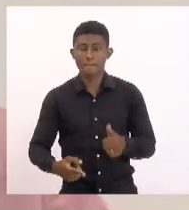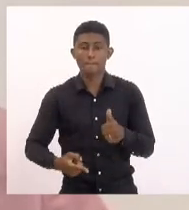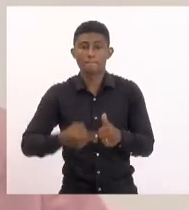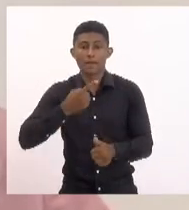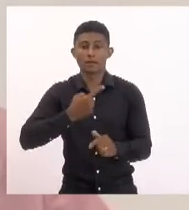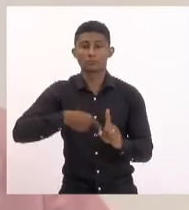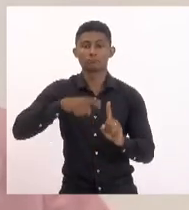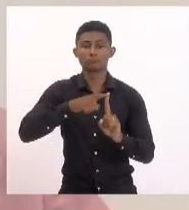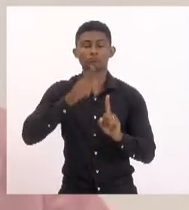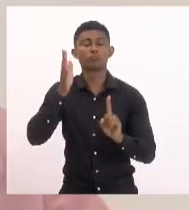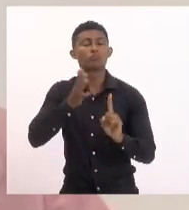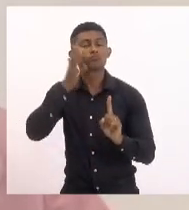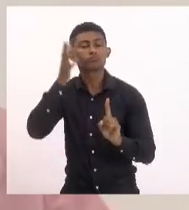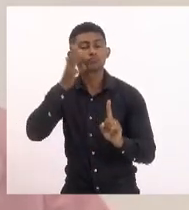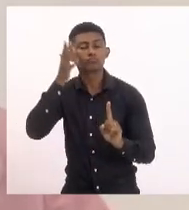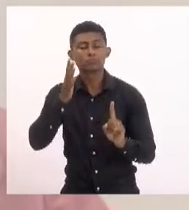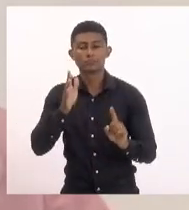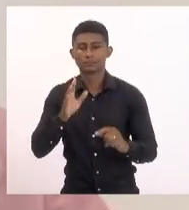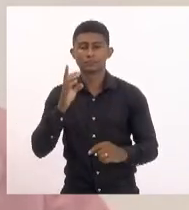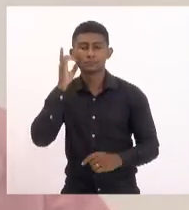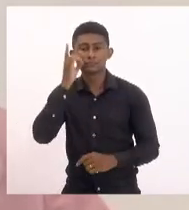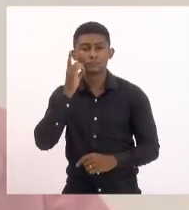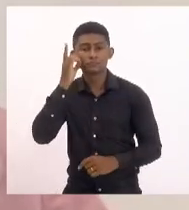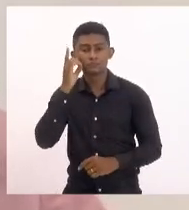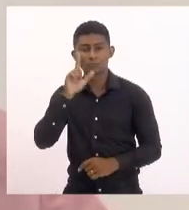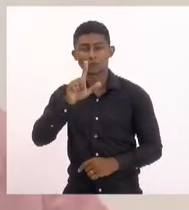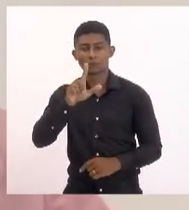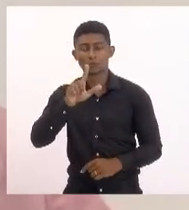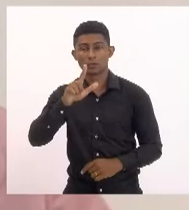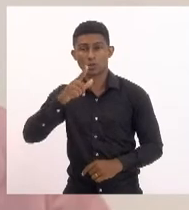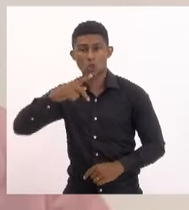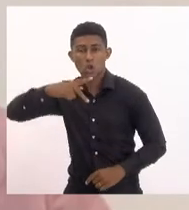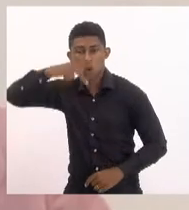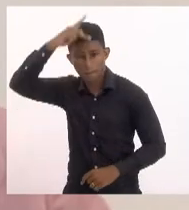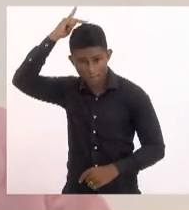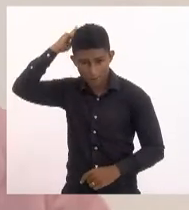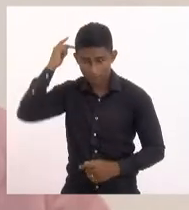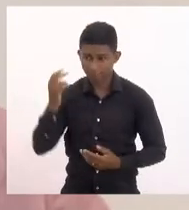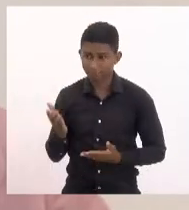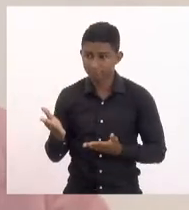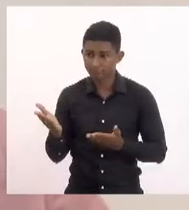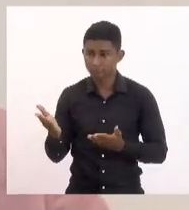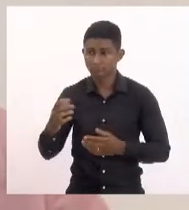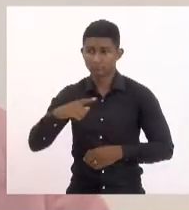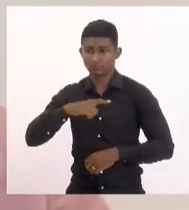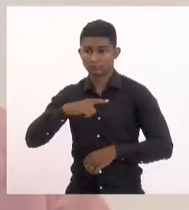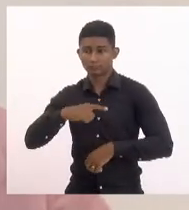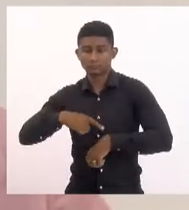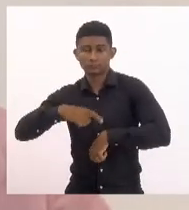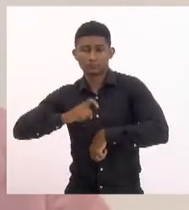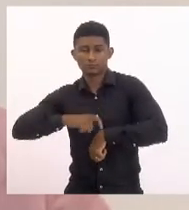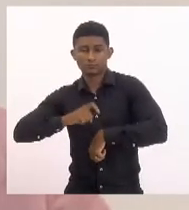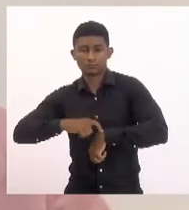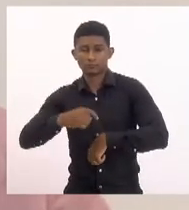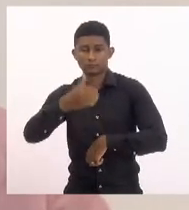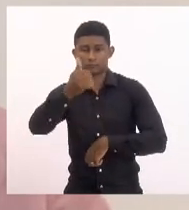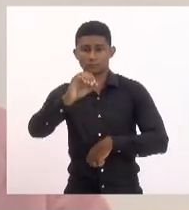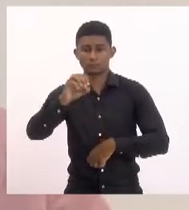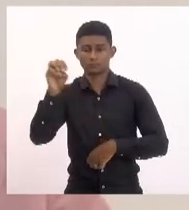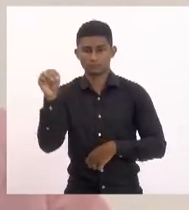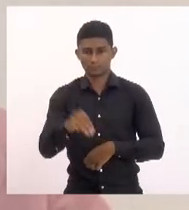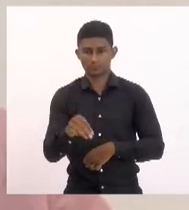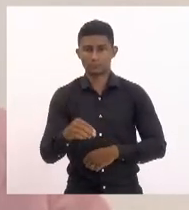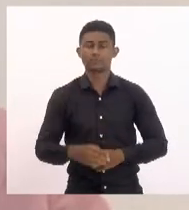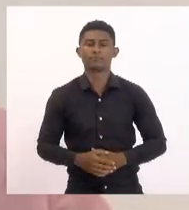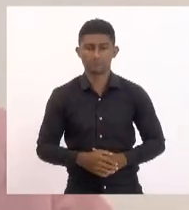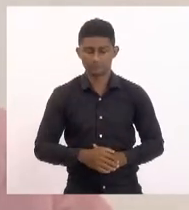é o nobre deputado Luiz Paulo. Vossa Excelência dispõe de 10 minutos no tempo